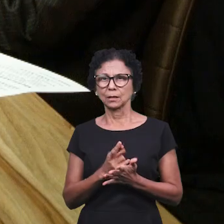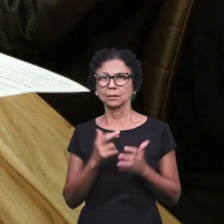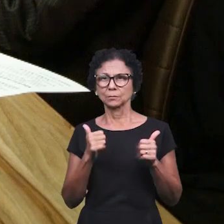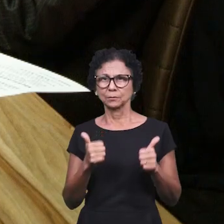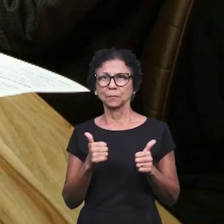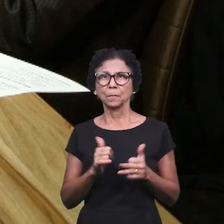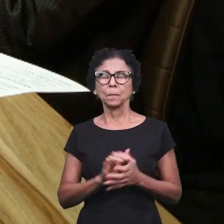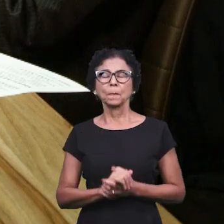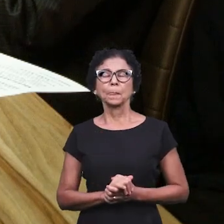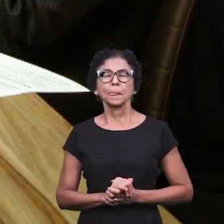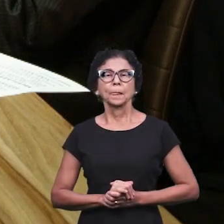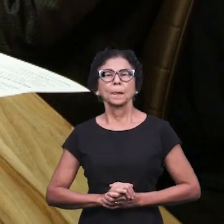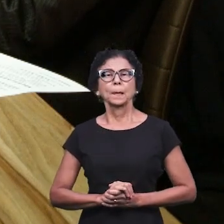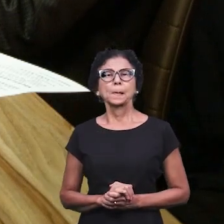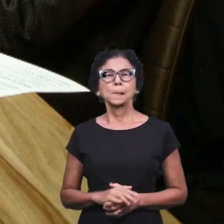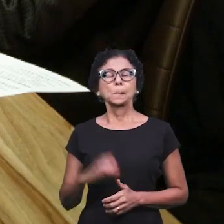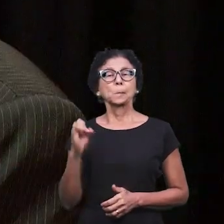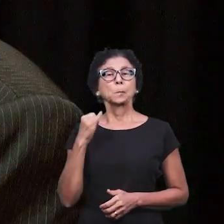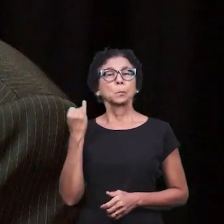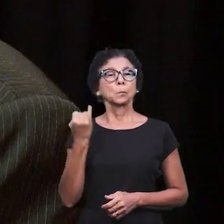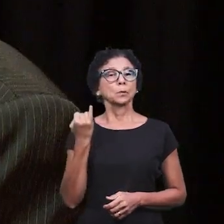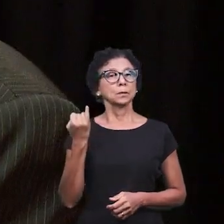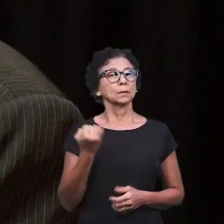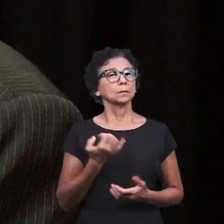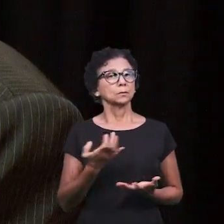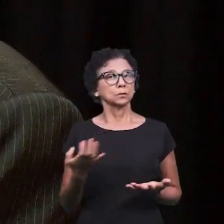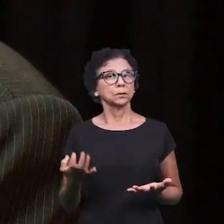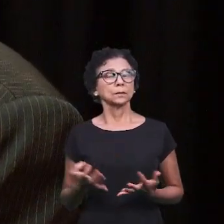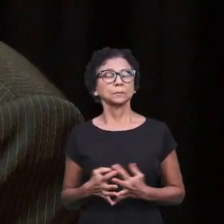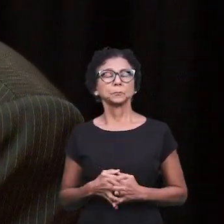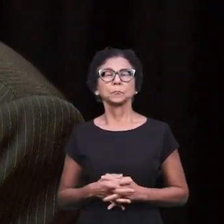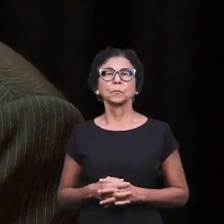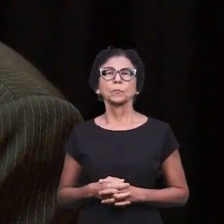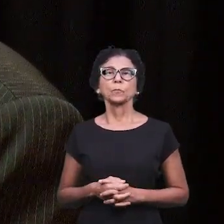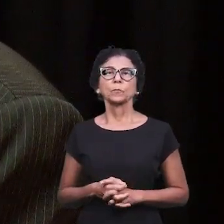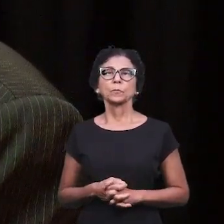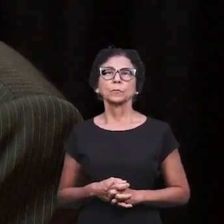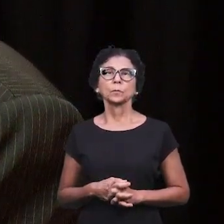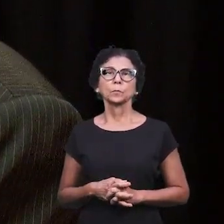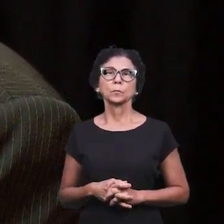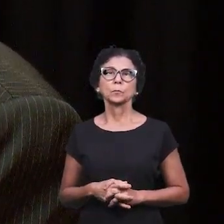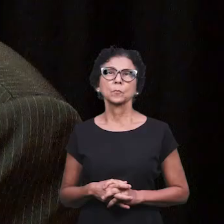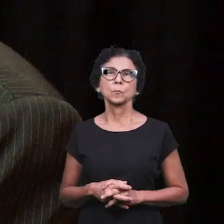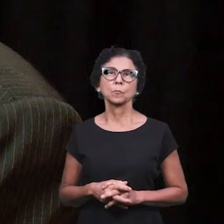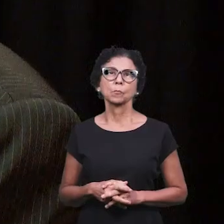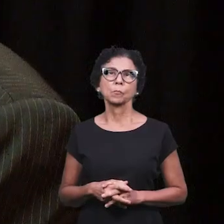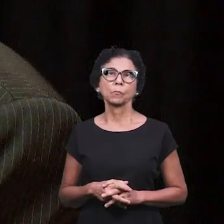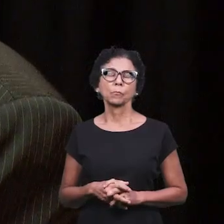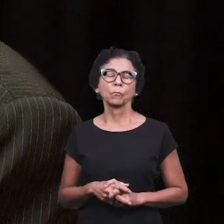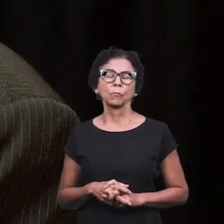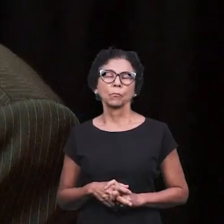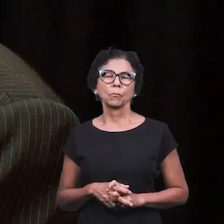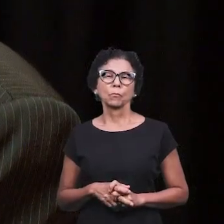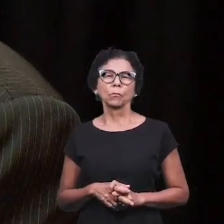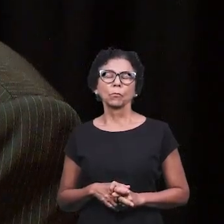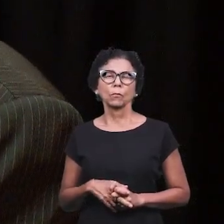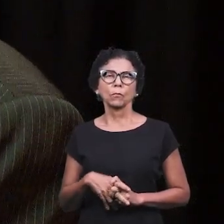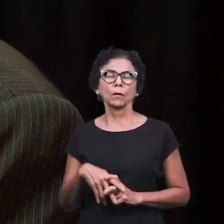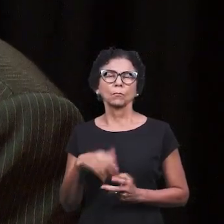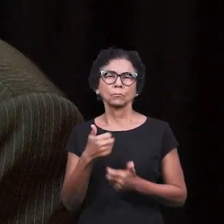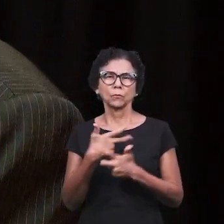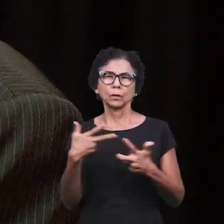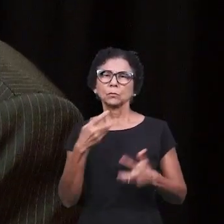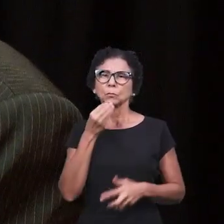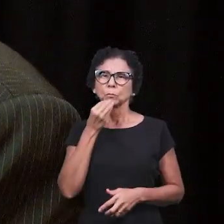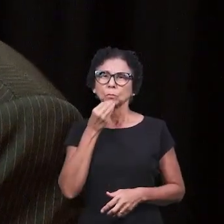foi. Um ponto importante também, assim, né, Júlio? O concursando lá está olhando lá as